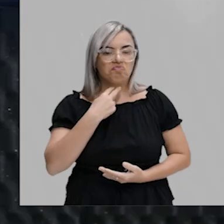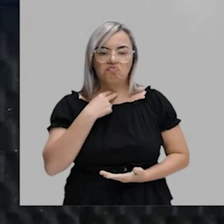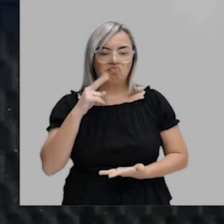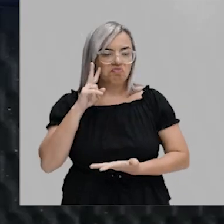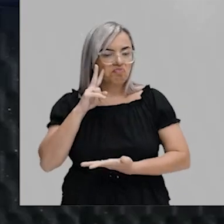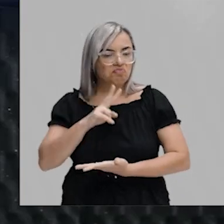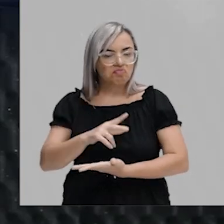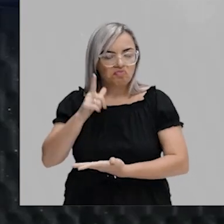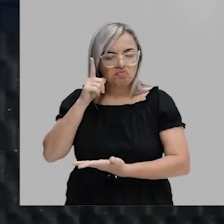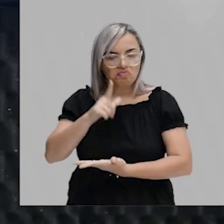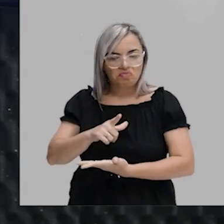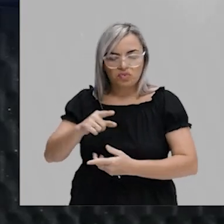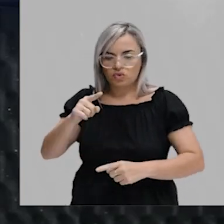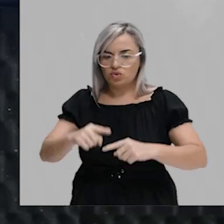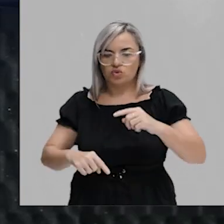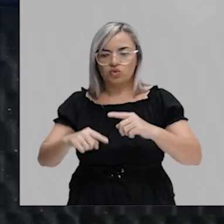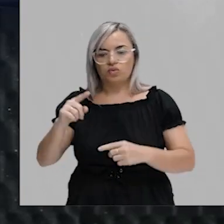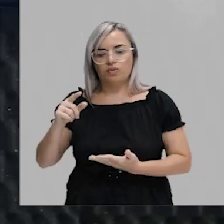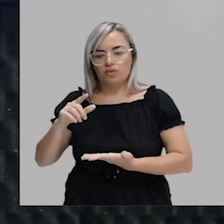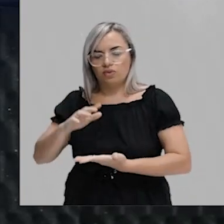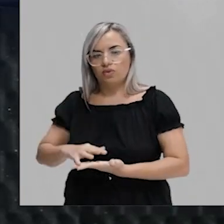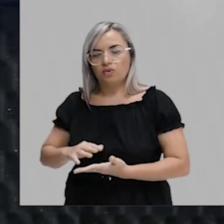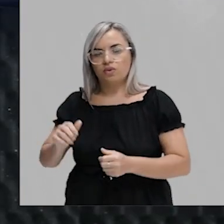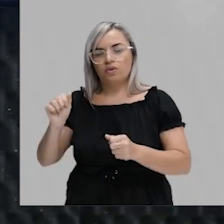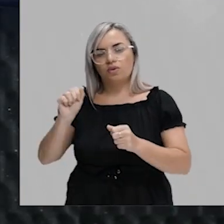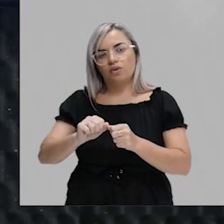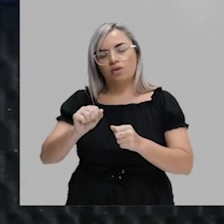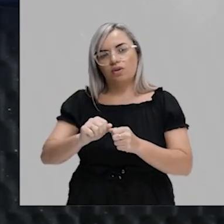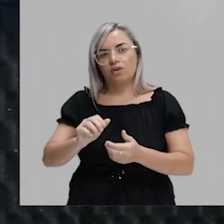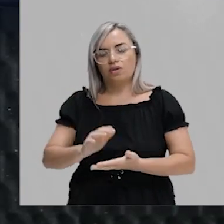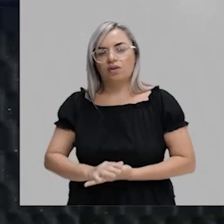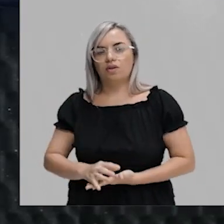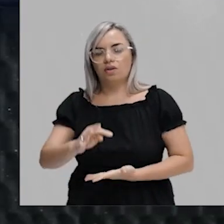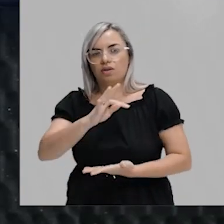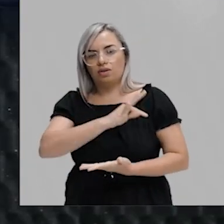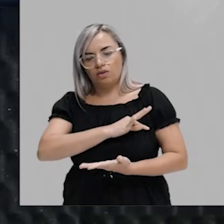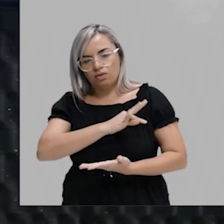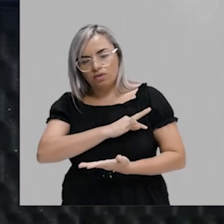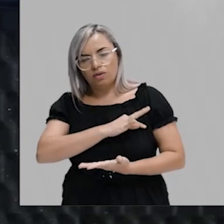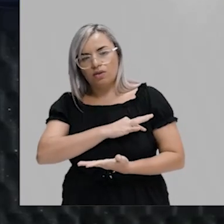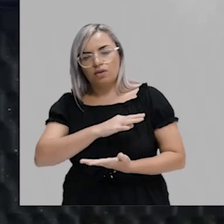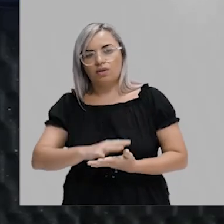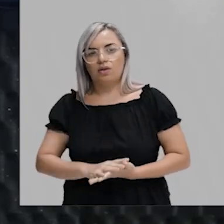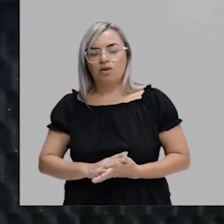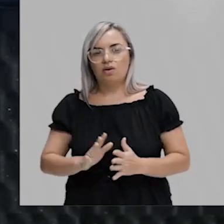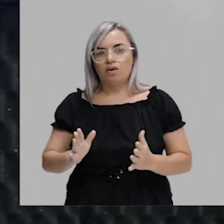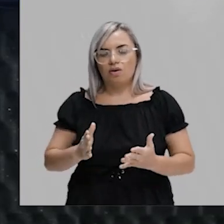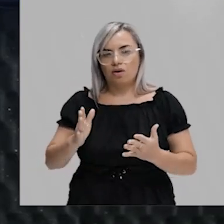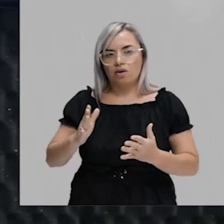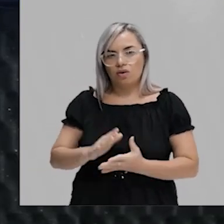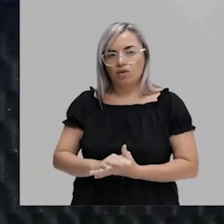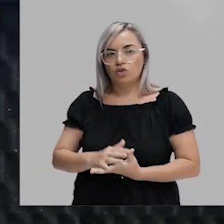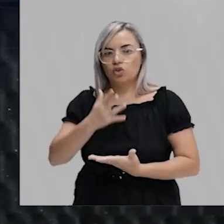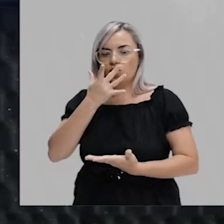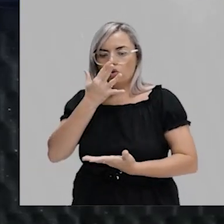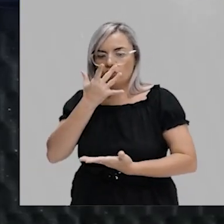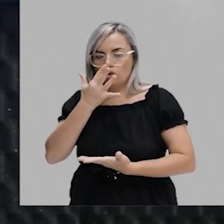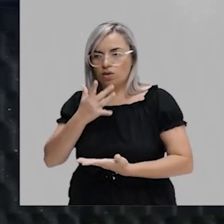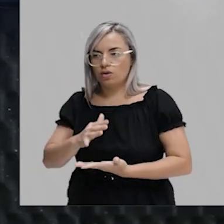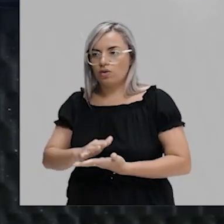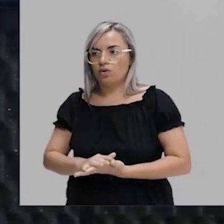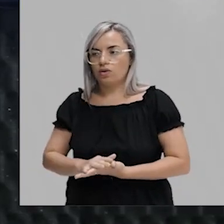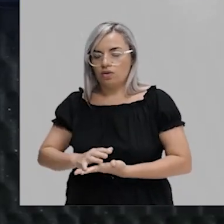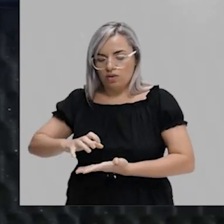isso. Então, o que eu tenho que fazer? Eu tenho que promover uma técnica de coragem ou de coloração